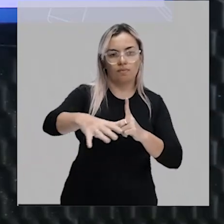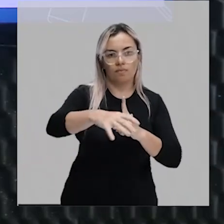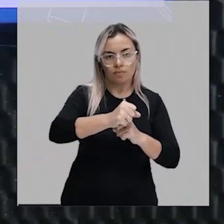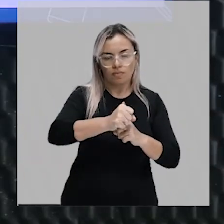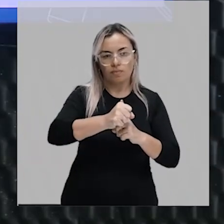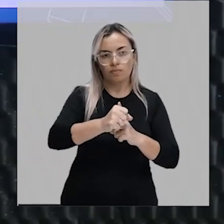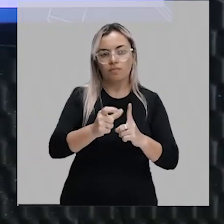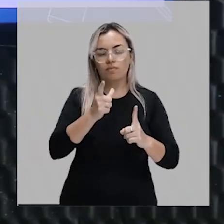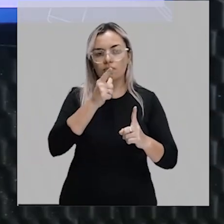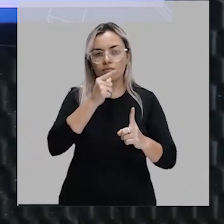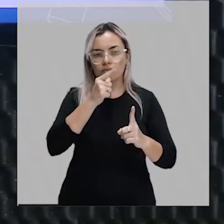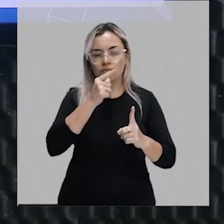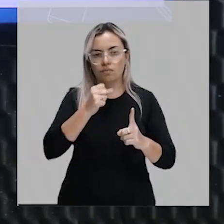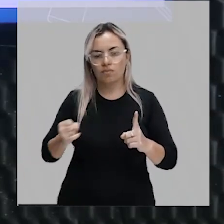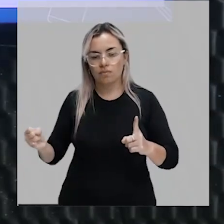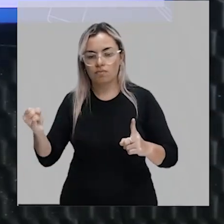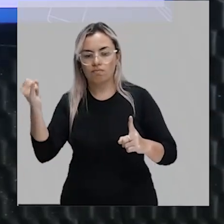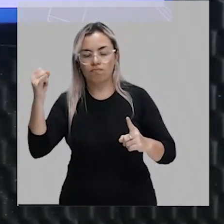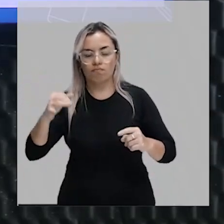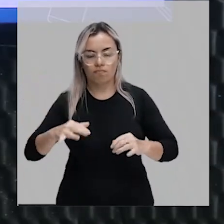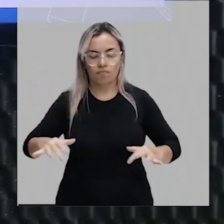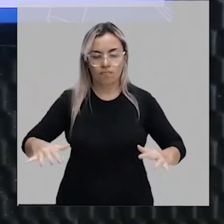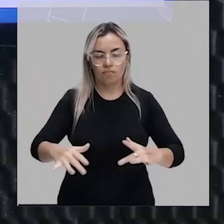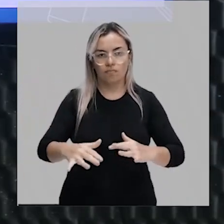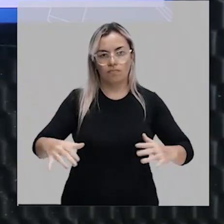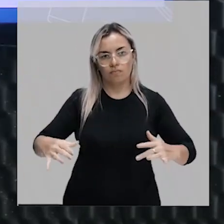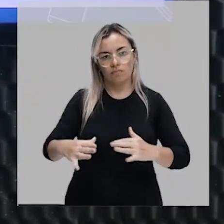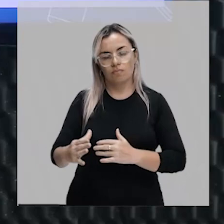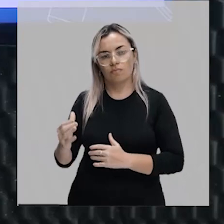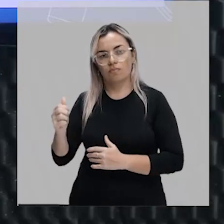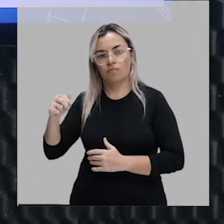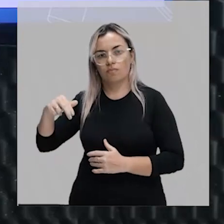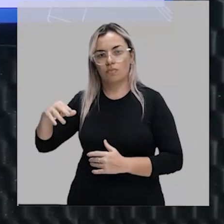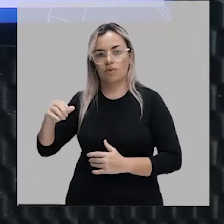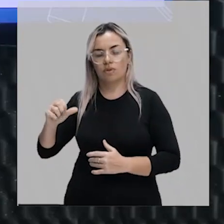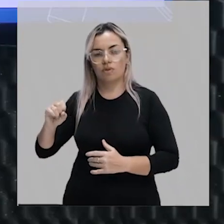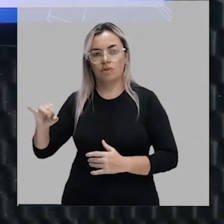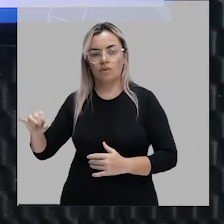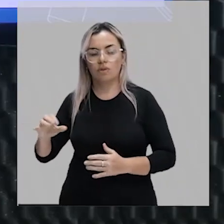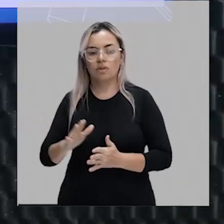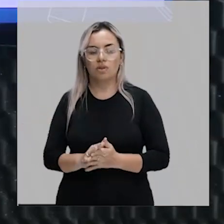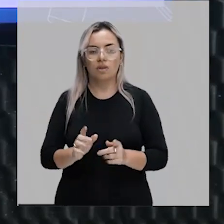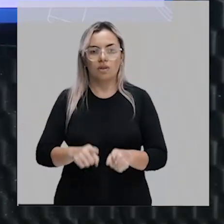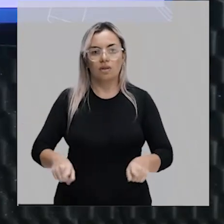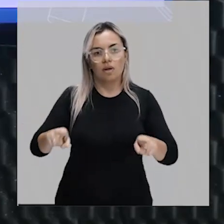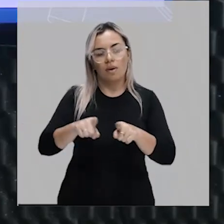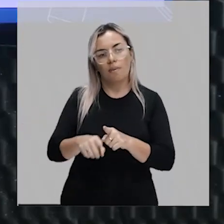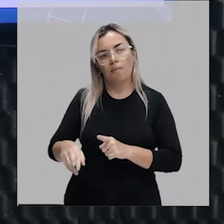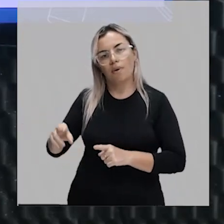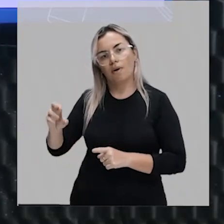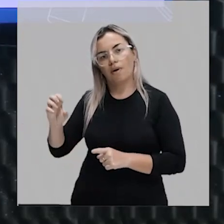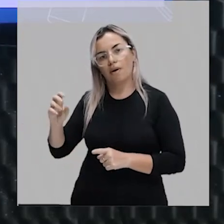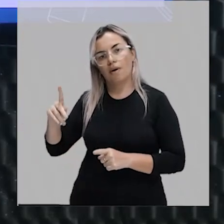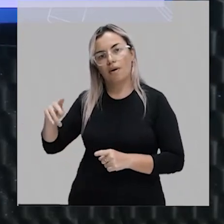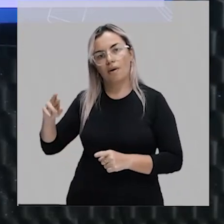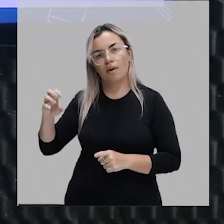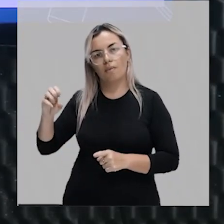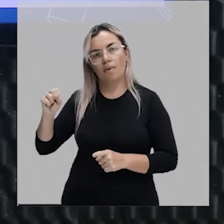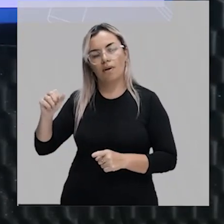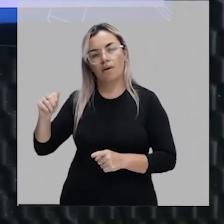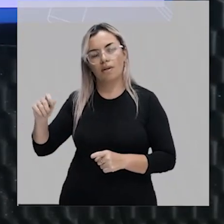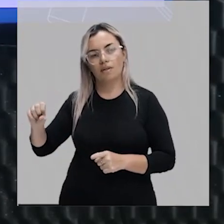hidráulicas, essas obras públicas hidráulicas como canais, represas,